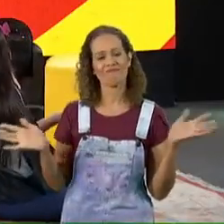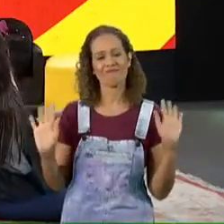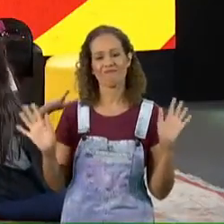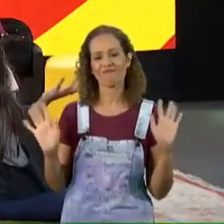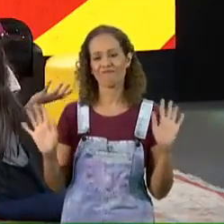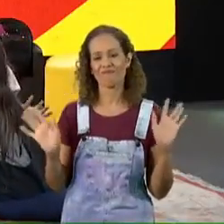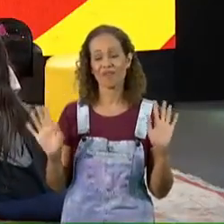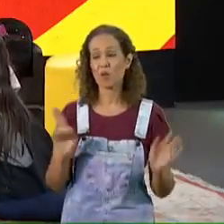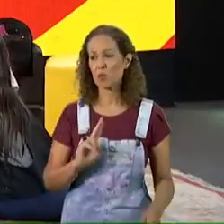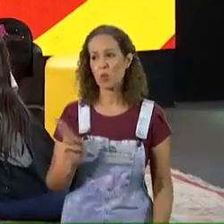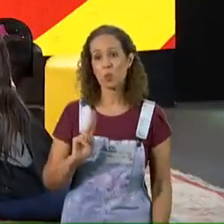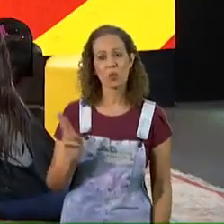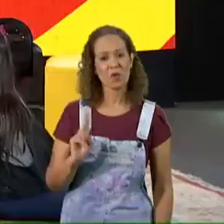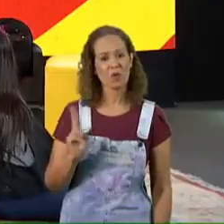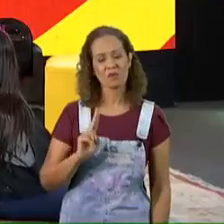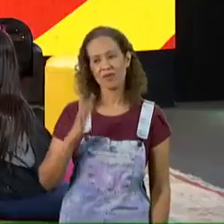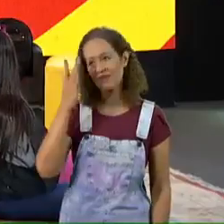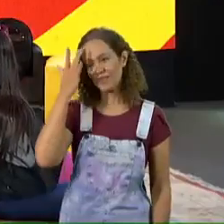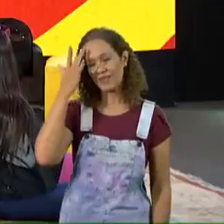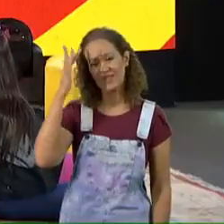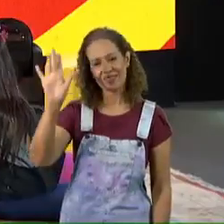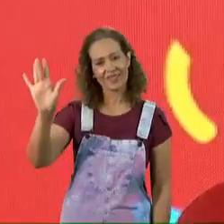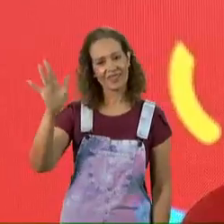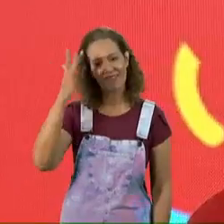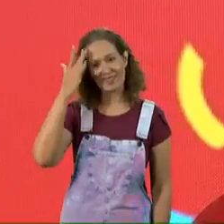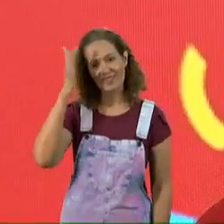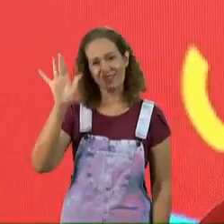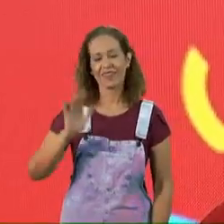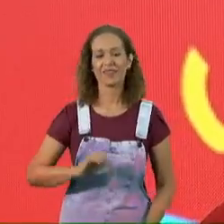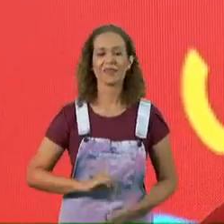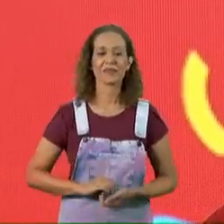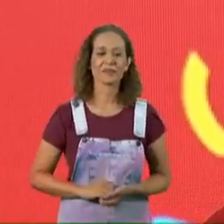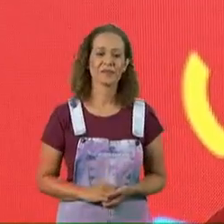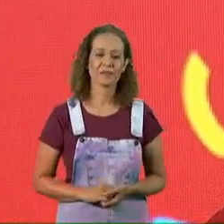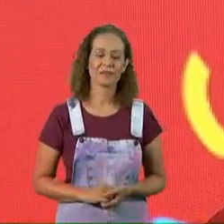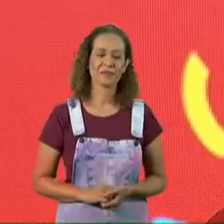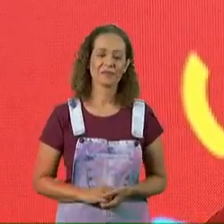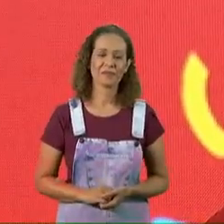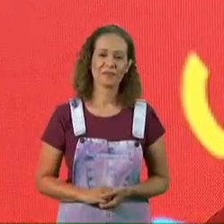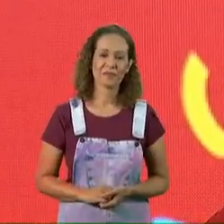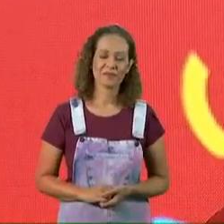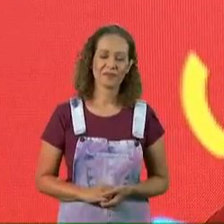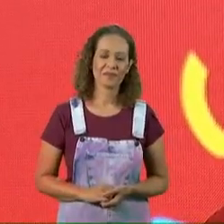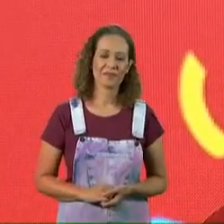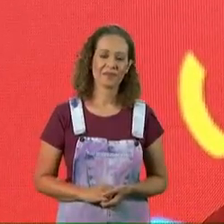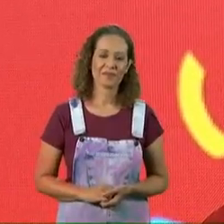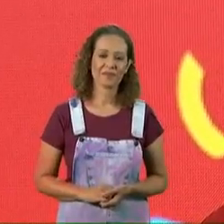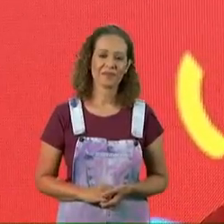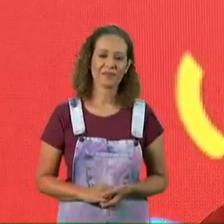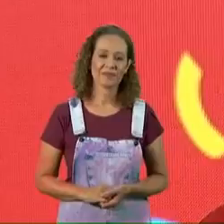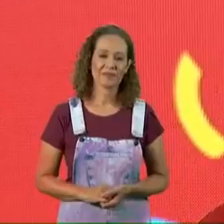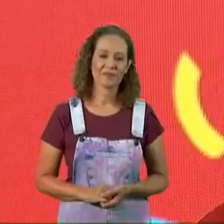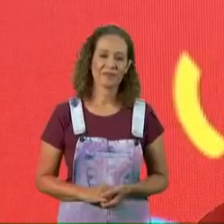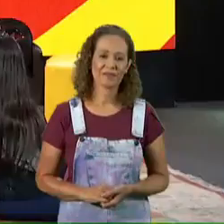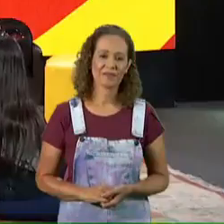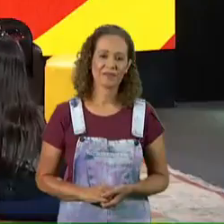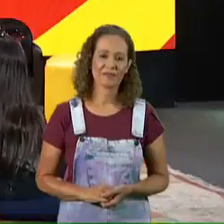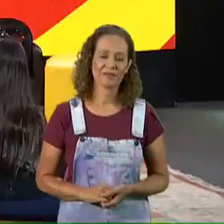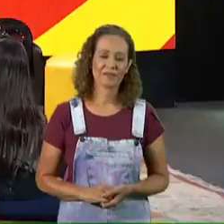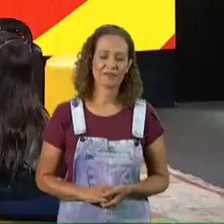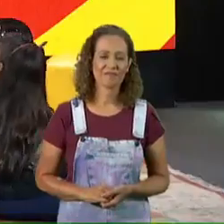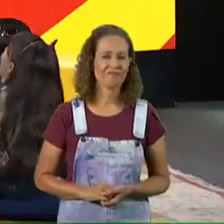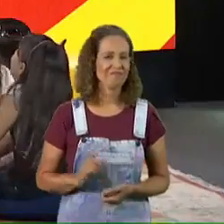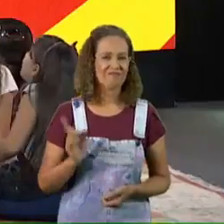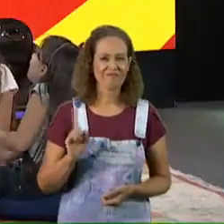Nome, gente, eu não sei o nome. Não sabe? Eu não lembro o nome. Não faço a menor ideia.